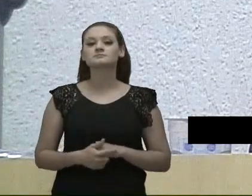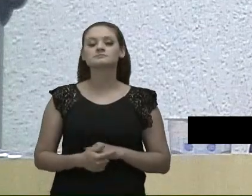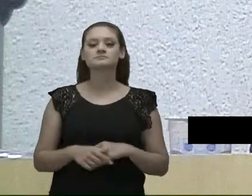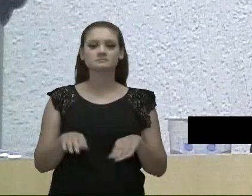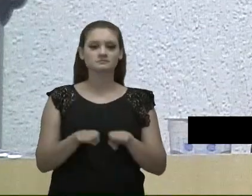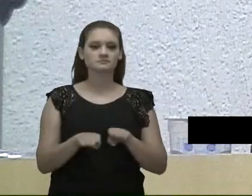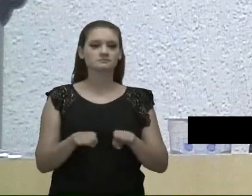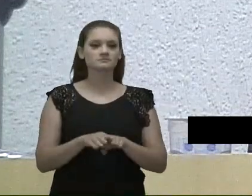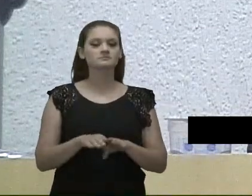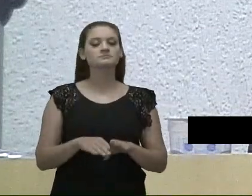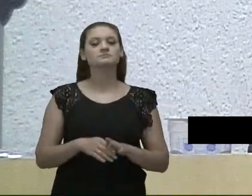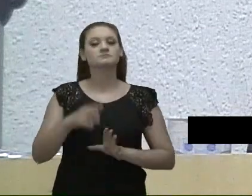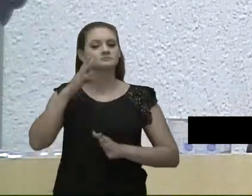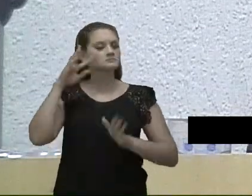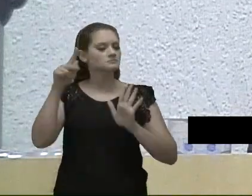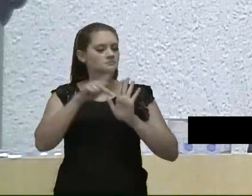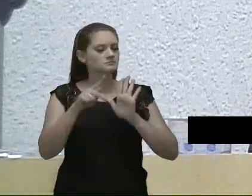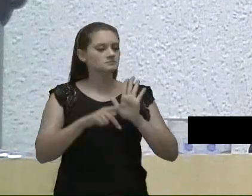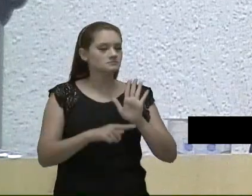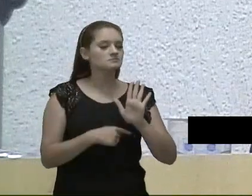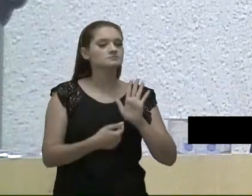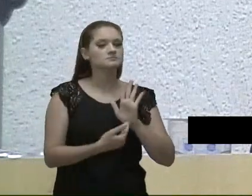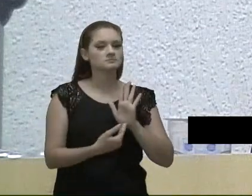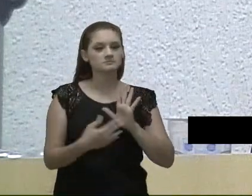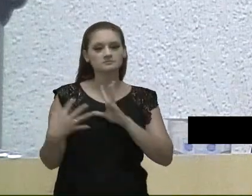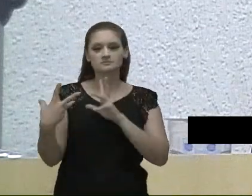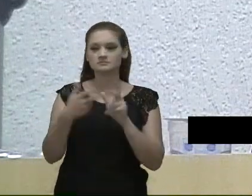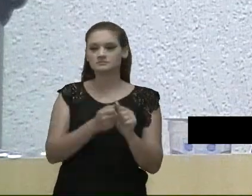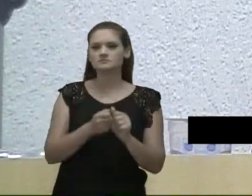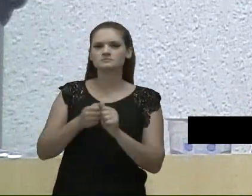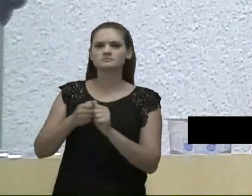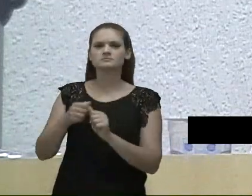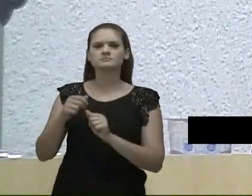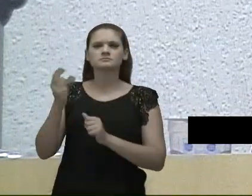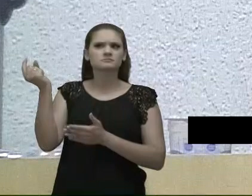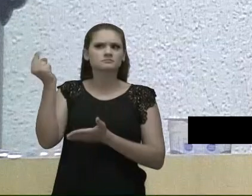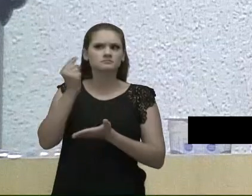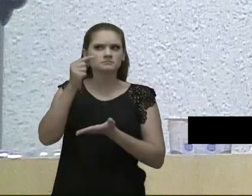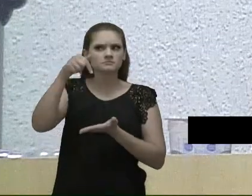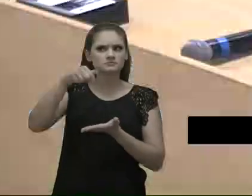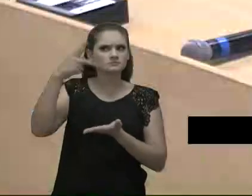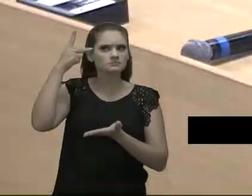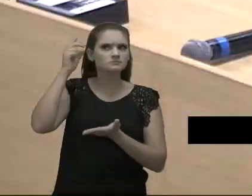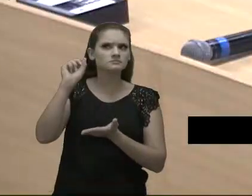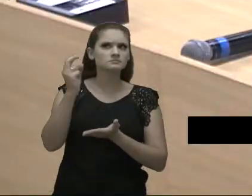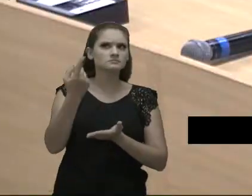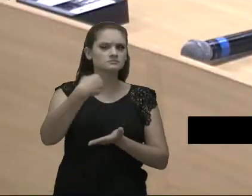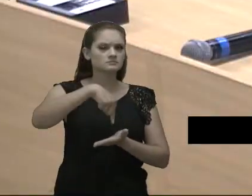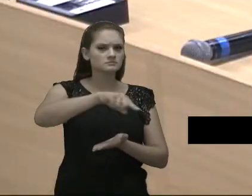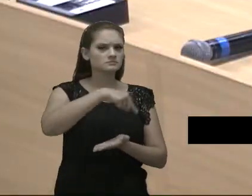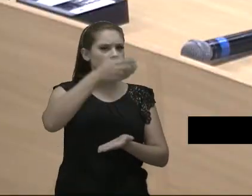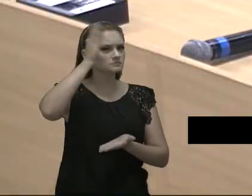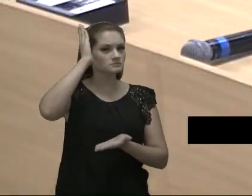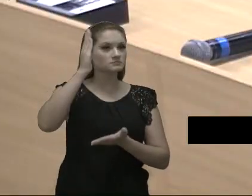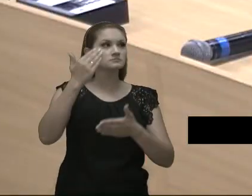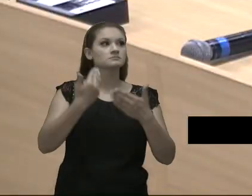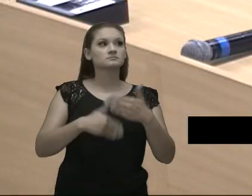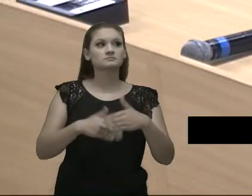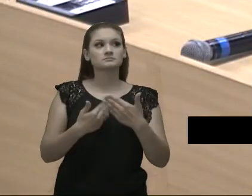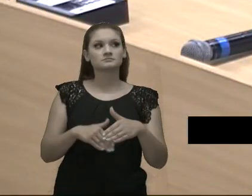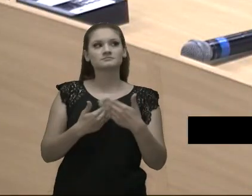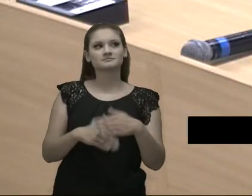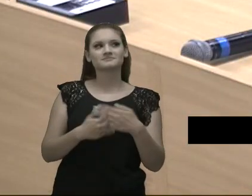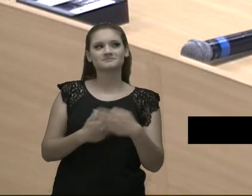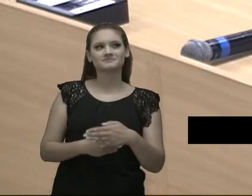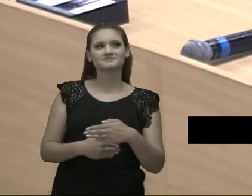na logística do material. Isso, exatamente. Esse material veio de São Paulo ou foi elaborado por aqui? A prova em si